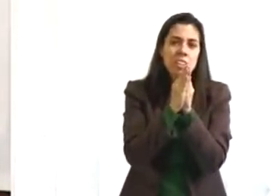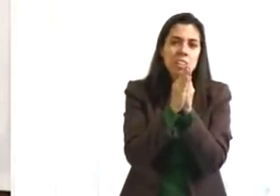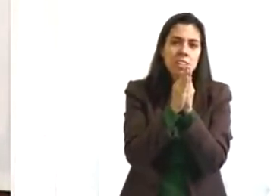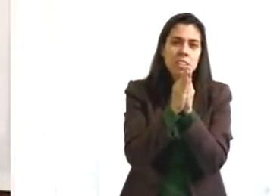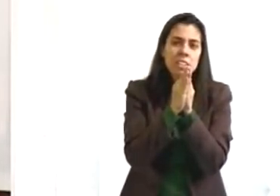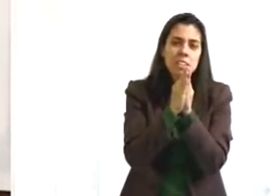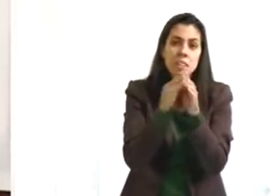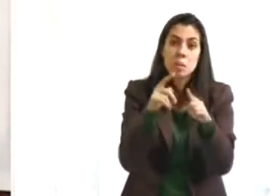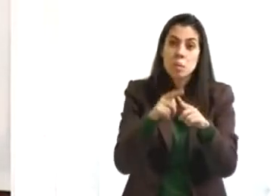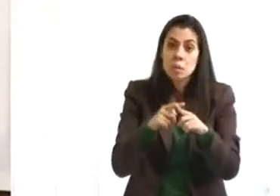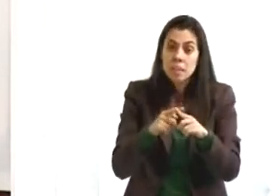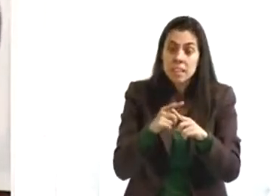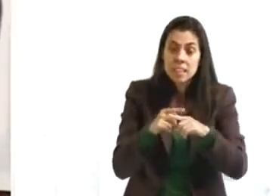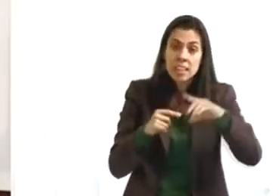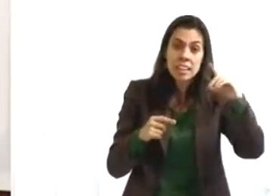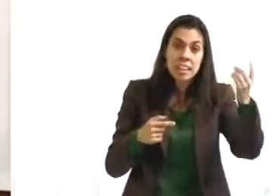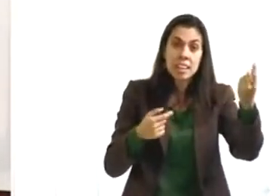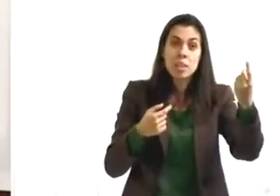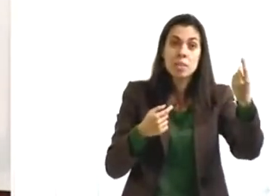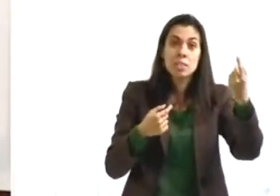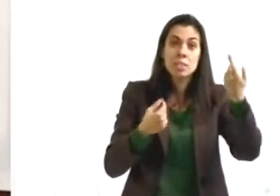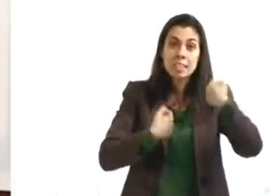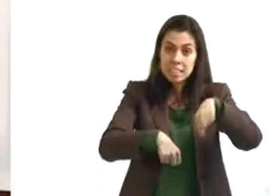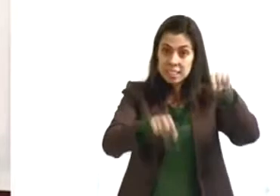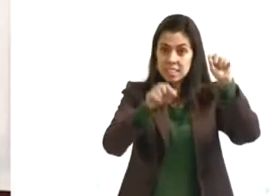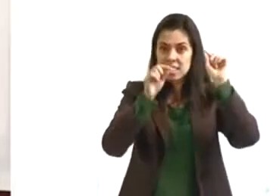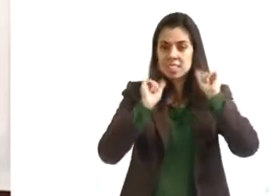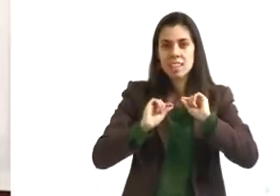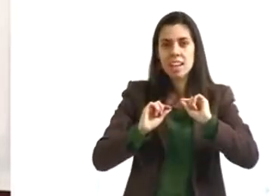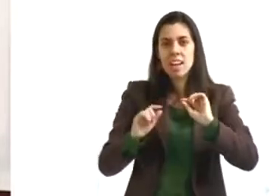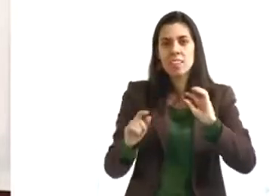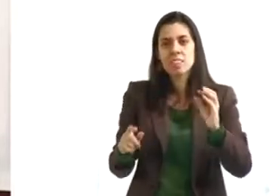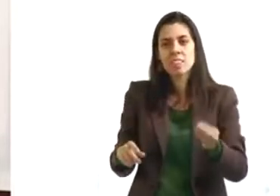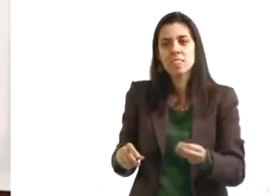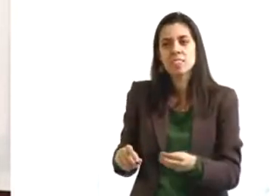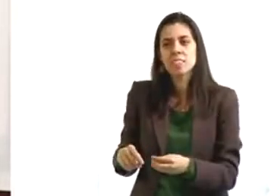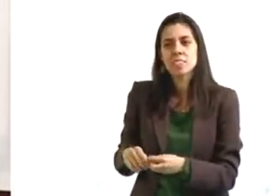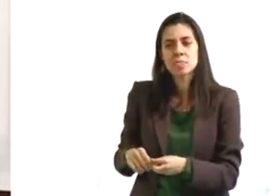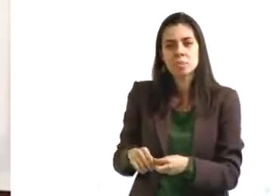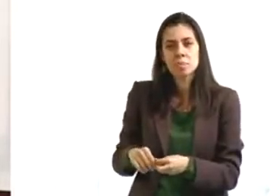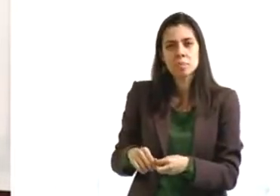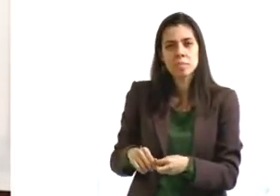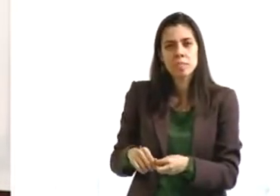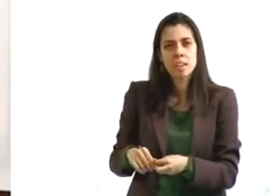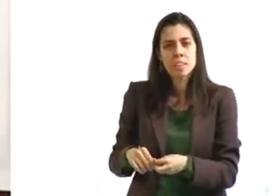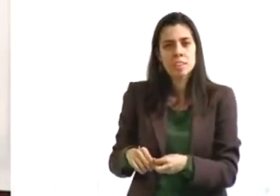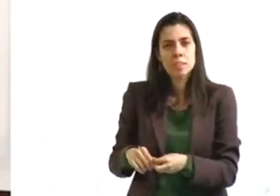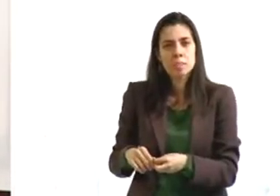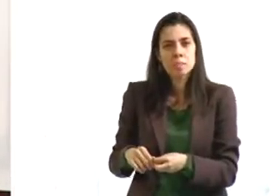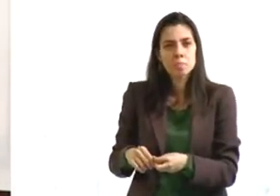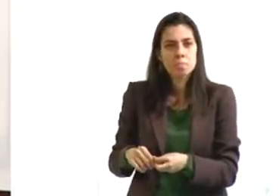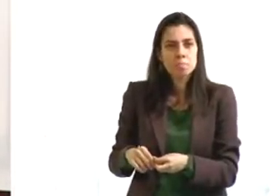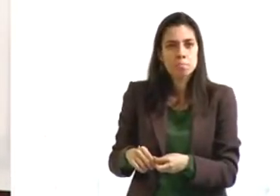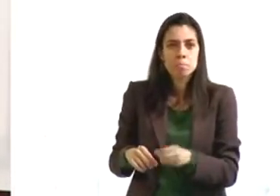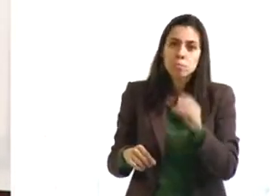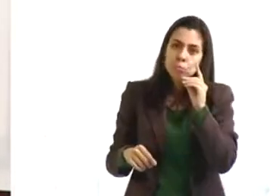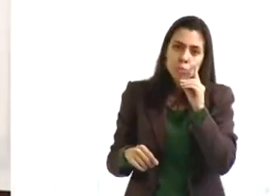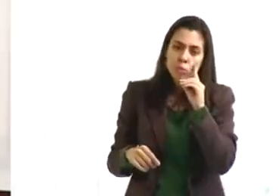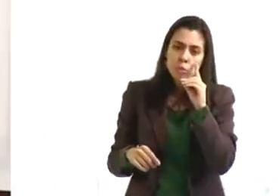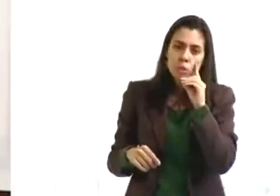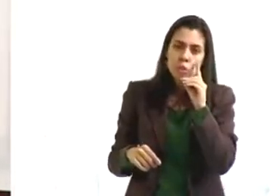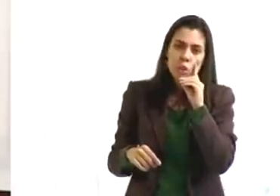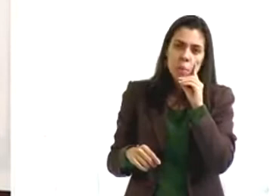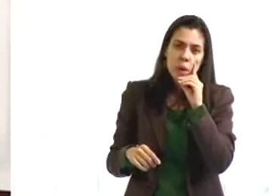Deus estará nos dando oportunidades para compartilhar a nossa fé com alguém, seja da sua